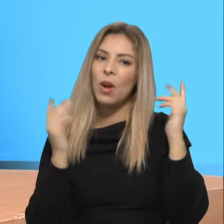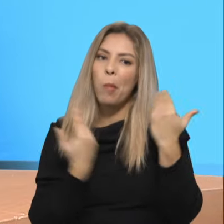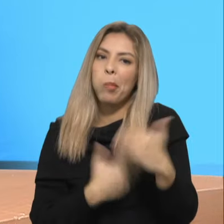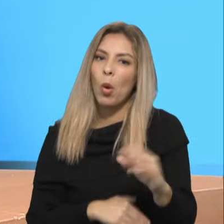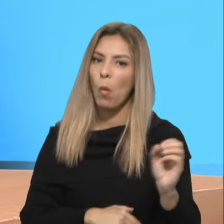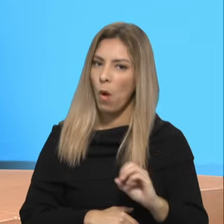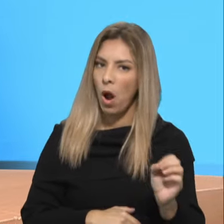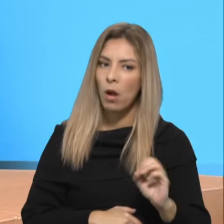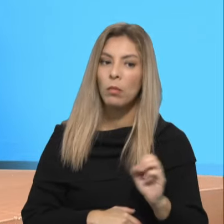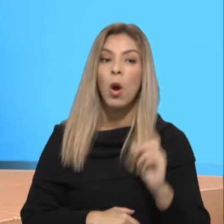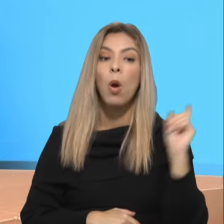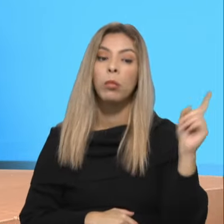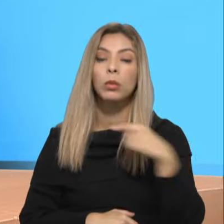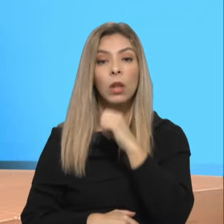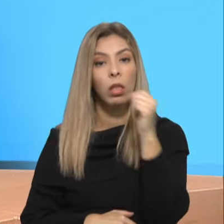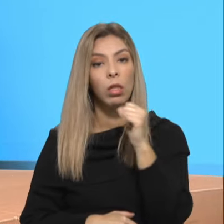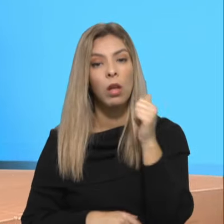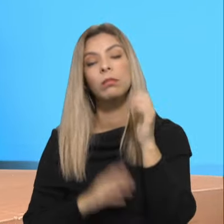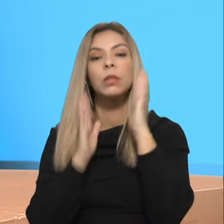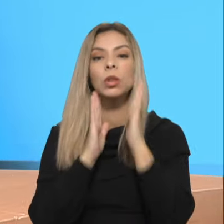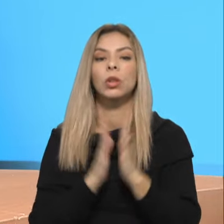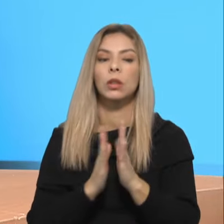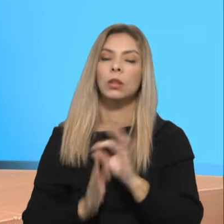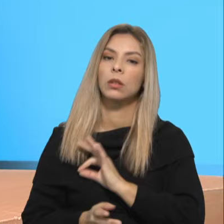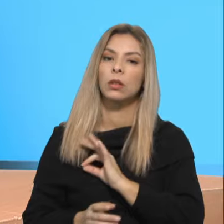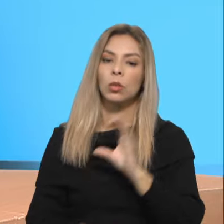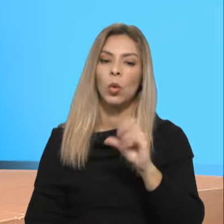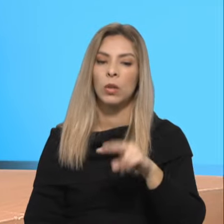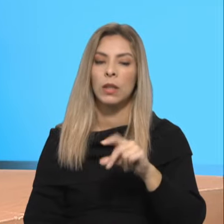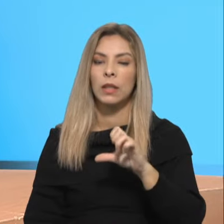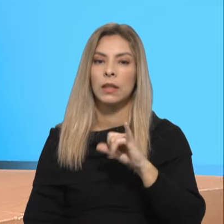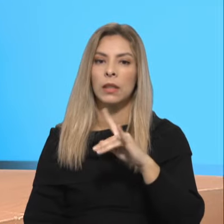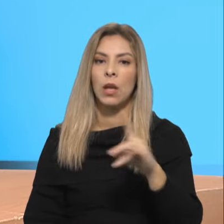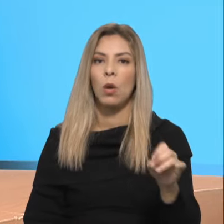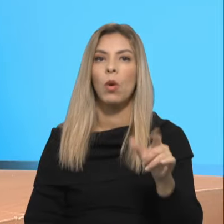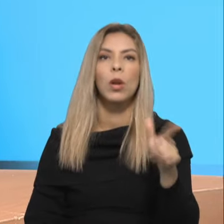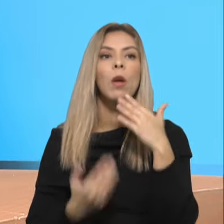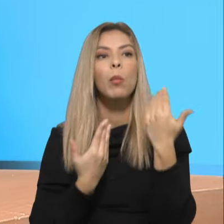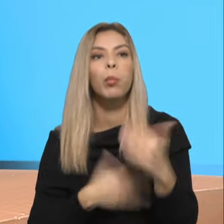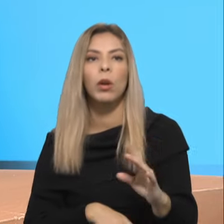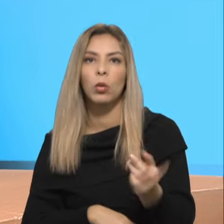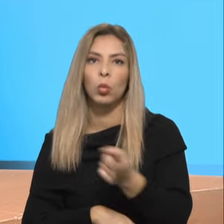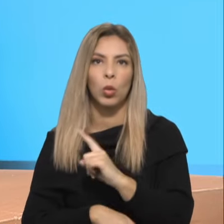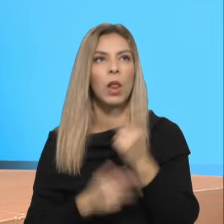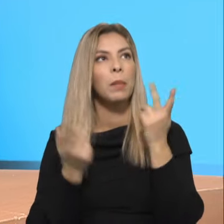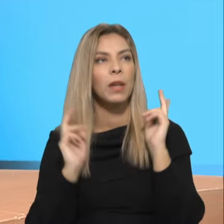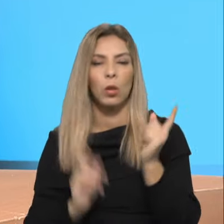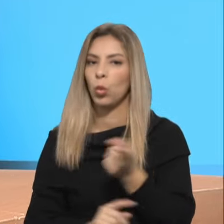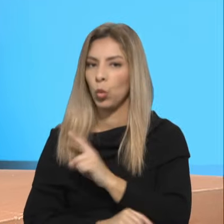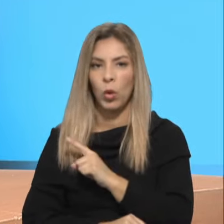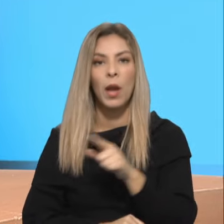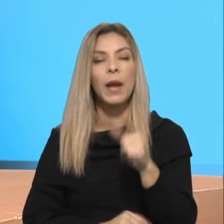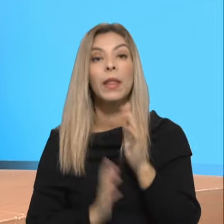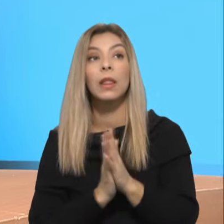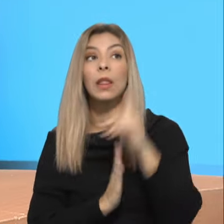nós diríamos e dizemos que é a Imaculada Conceição, o facto dela não ter pecado, não a condiciona na sua liberdade. Deus continua a